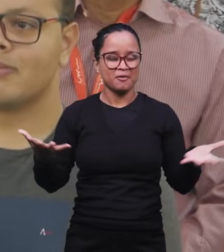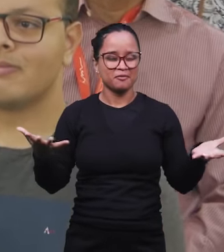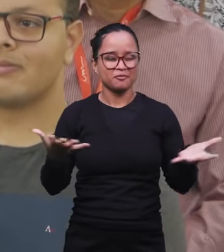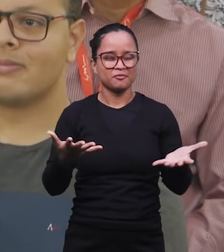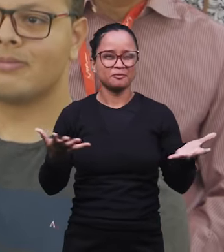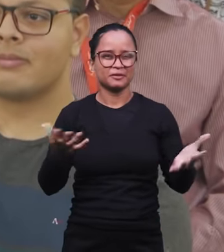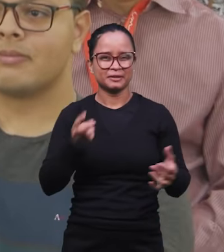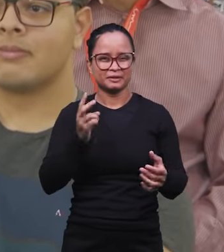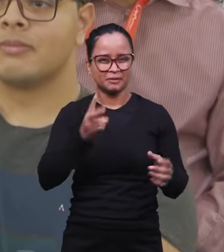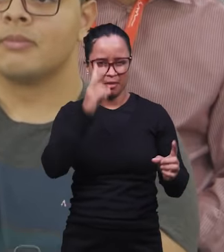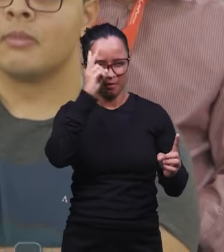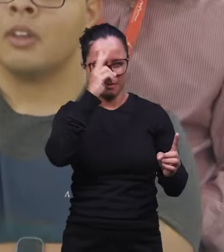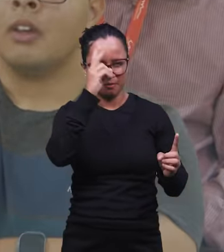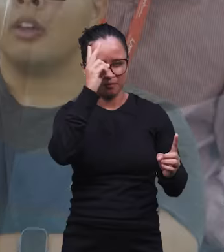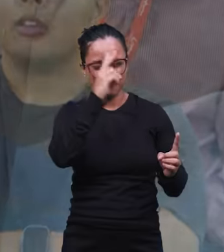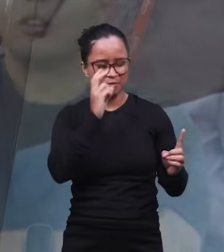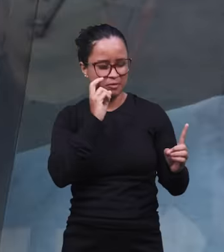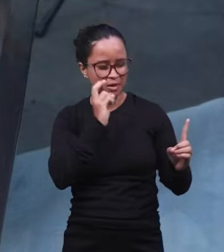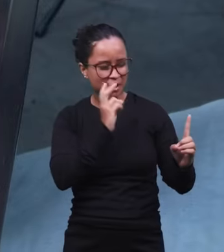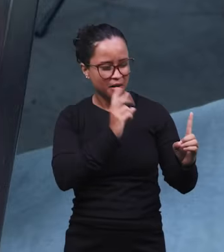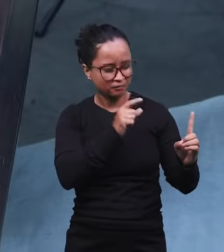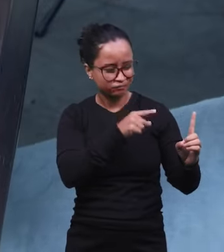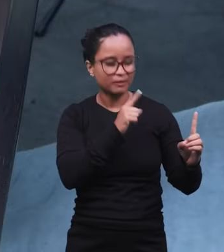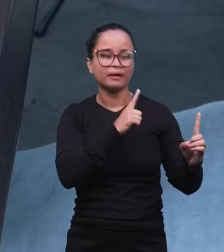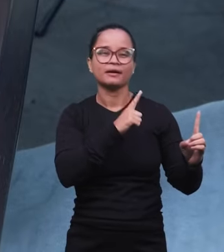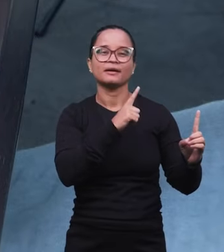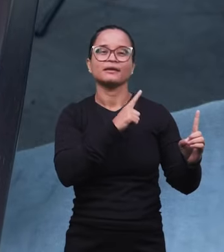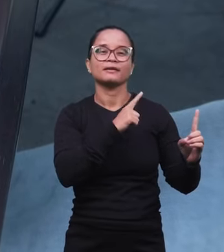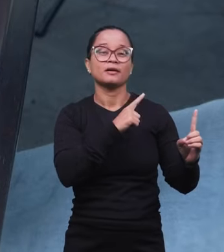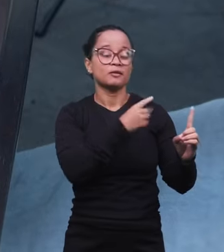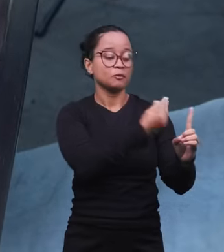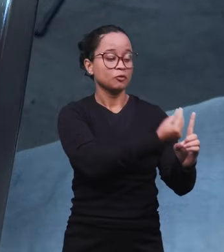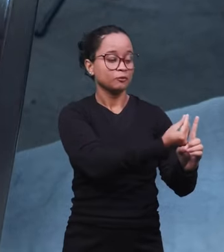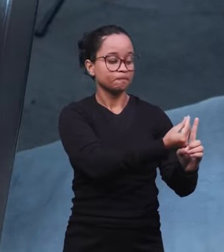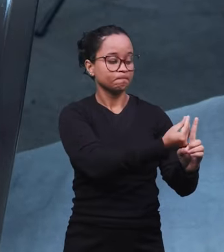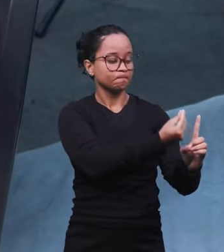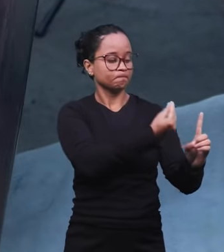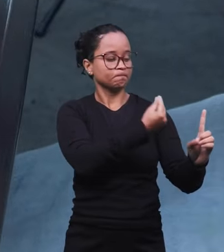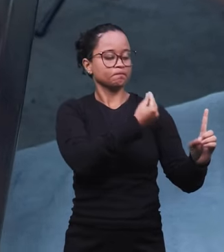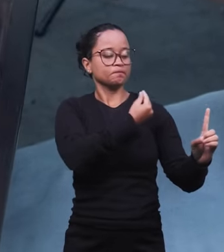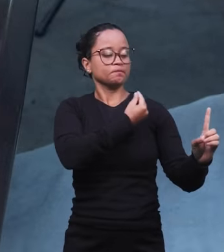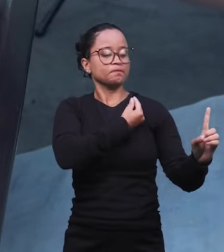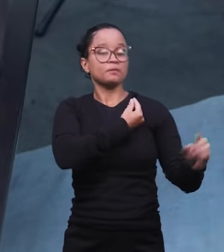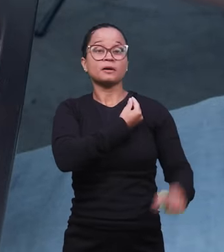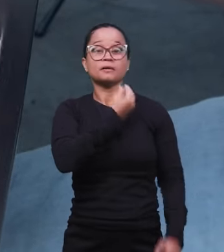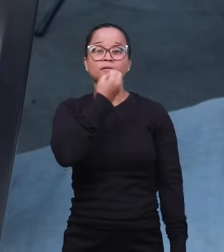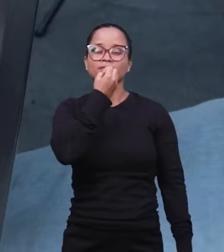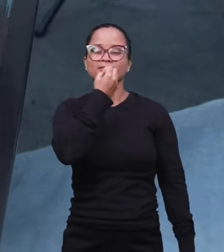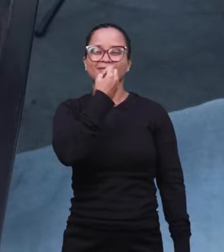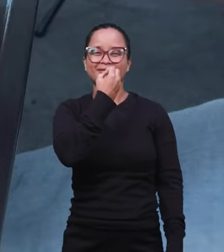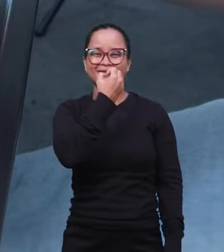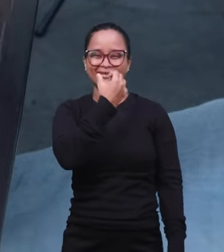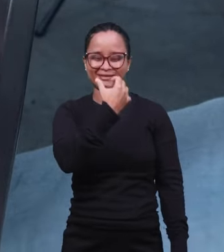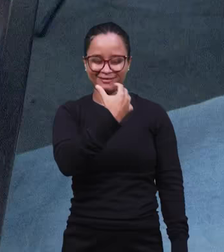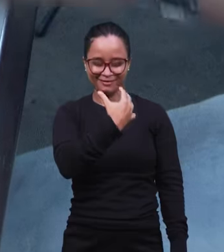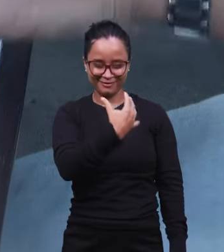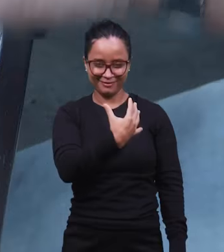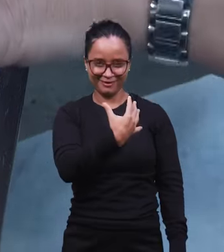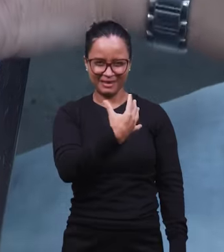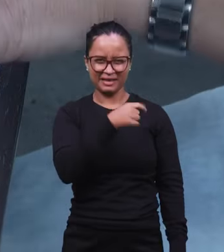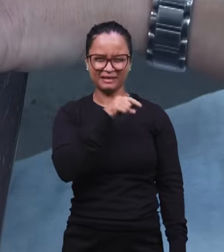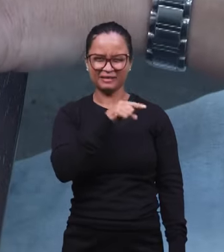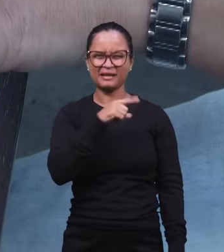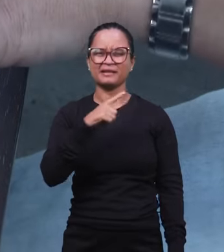agora provém para mim todo bem,